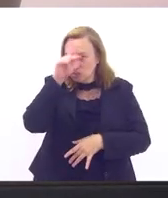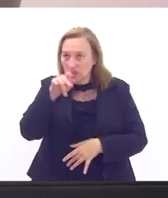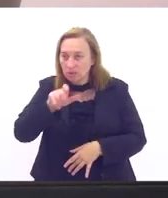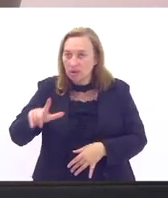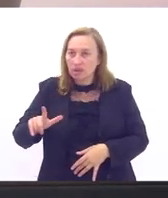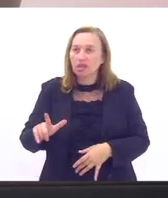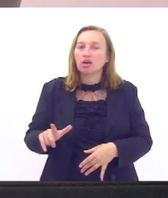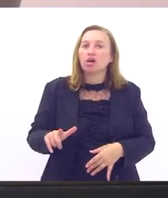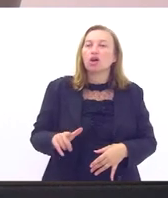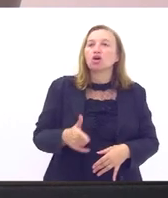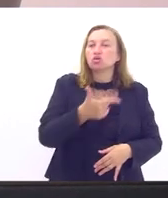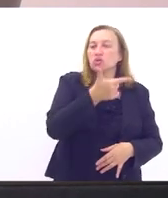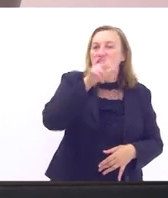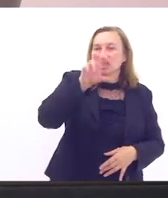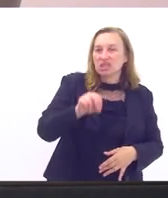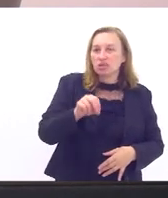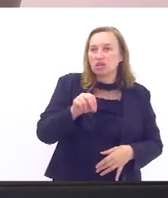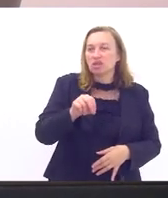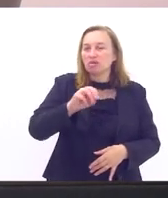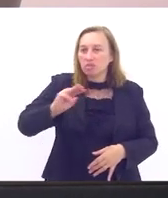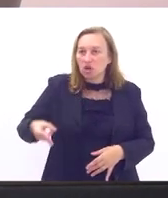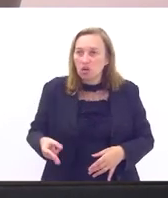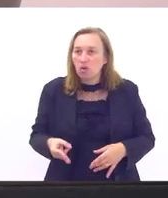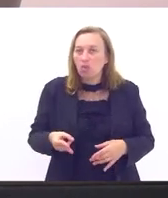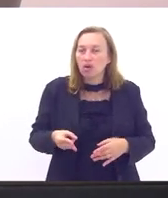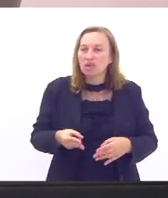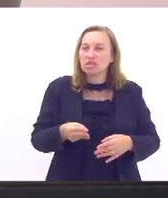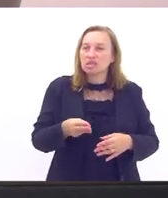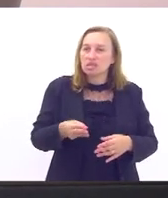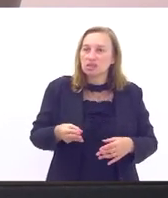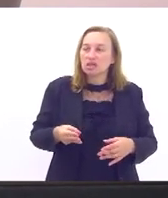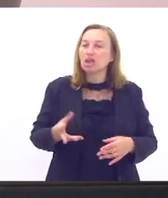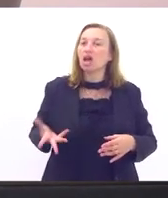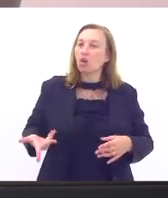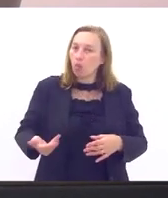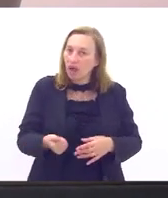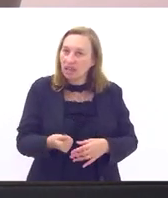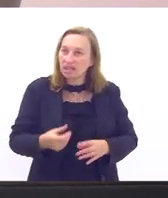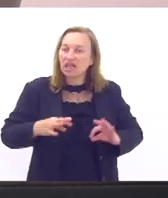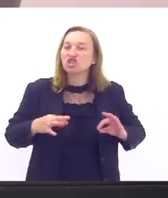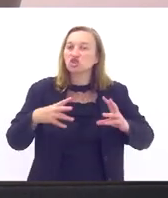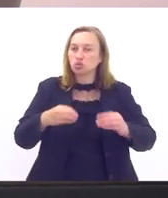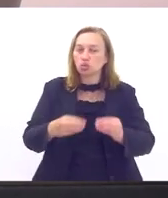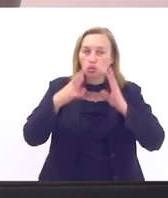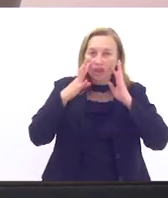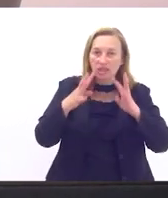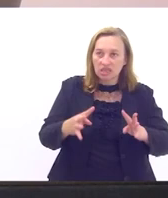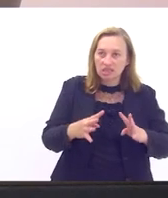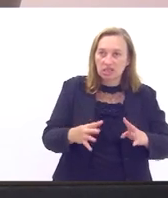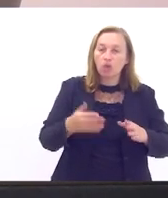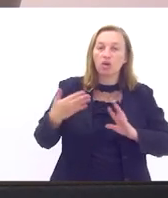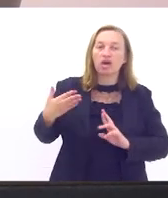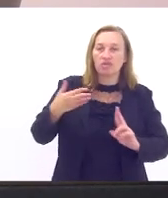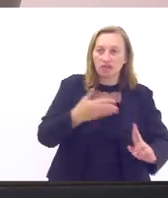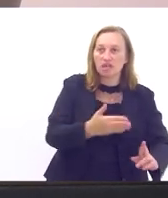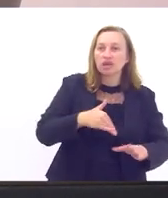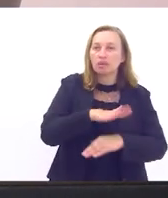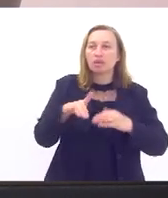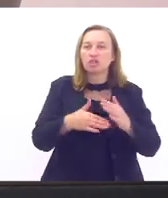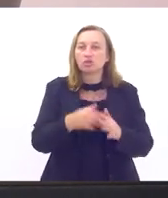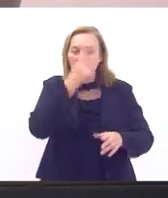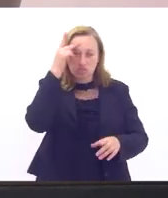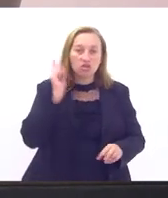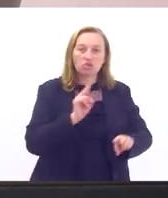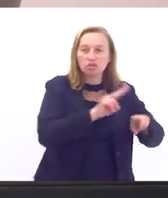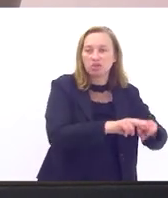250 milhões de reais garanta, no mínimo, o funcionamento do equipamento de atenção secundária de referência para todos os presos